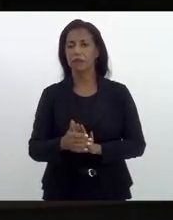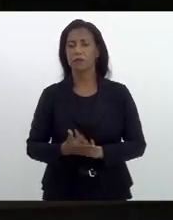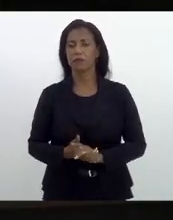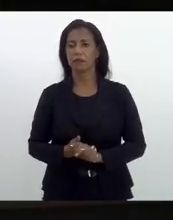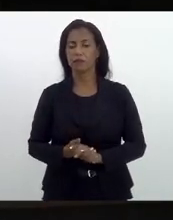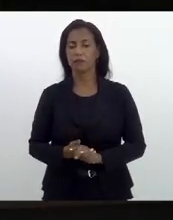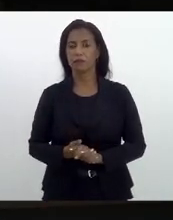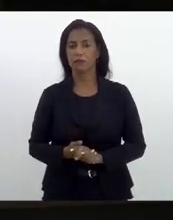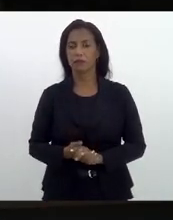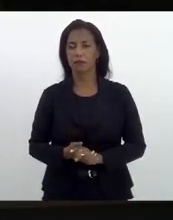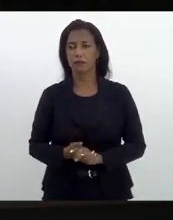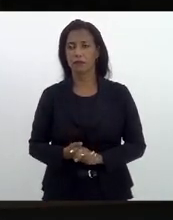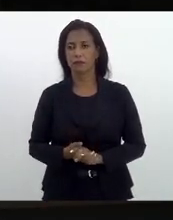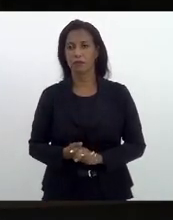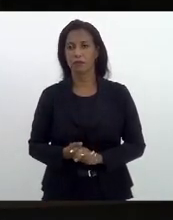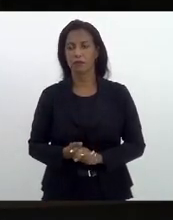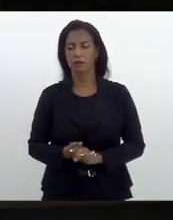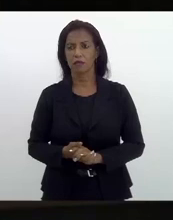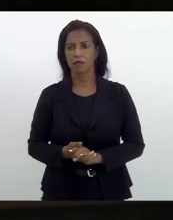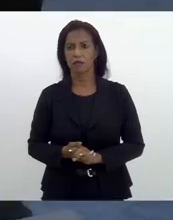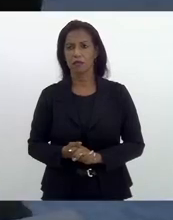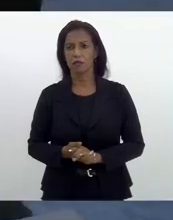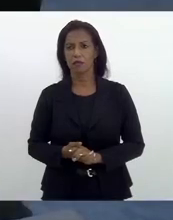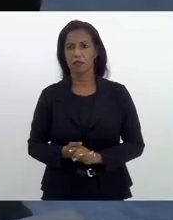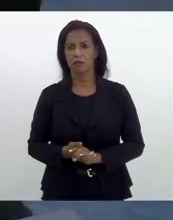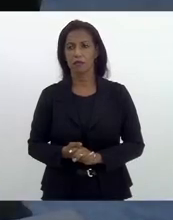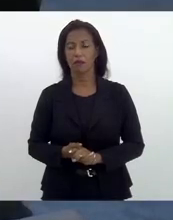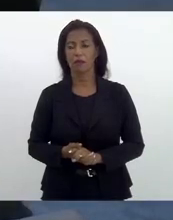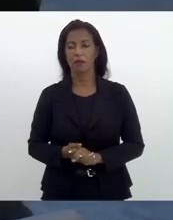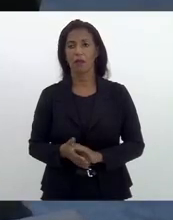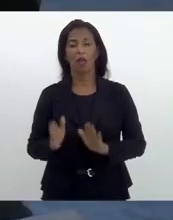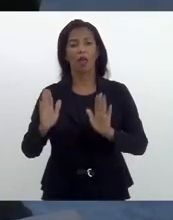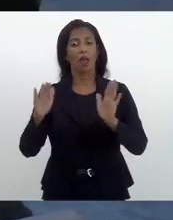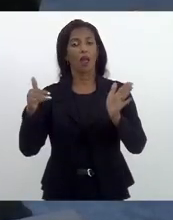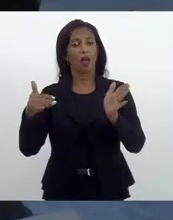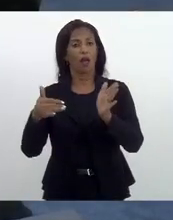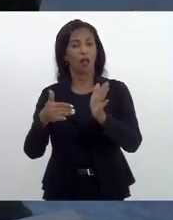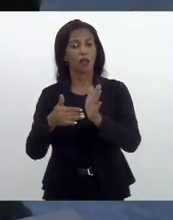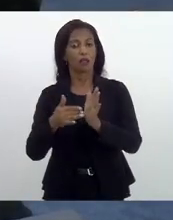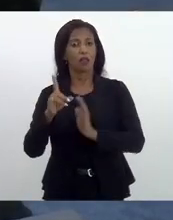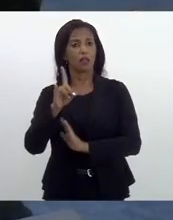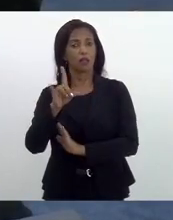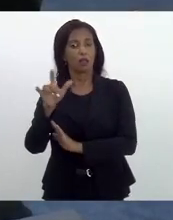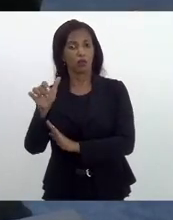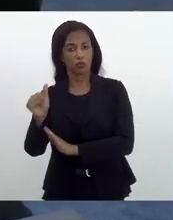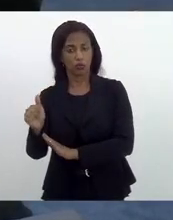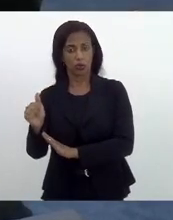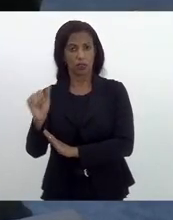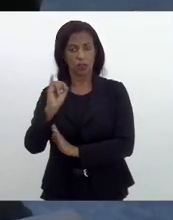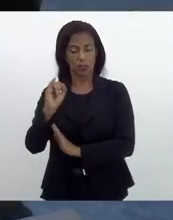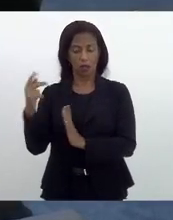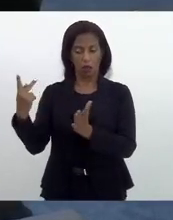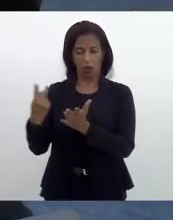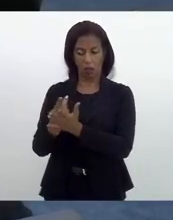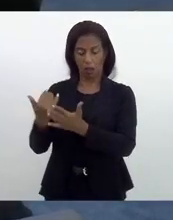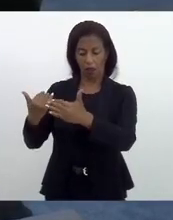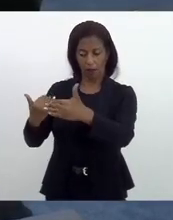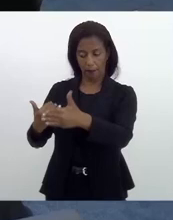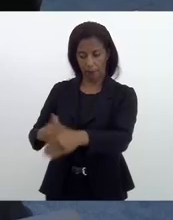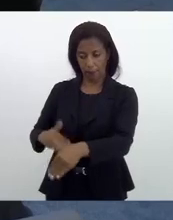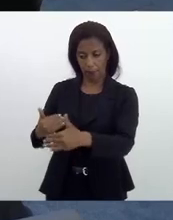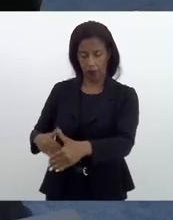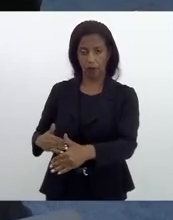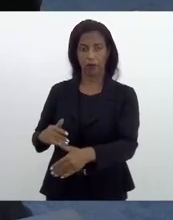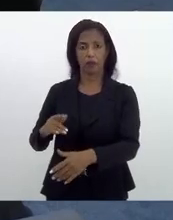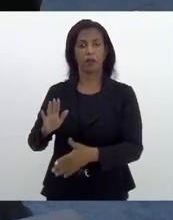presidente. Eu entendi, na reunião da semana passada, ficou combinado. a homologação, o dia 31 de dezembro. prova sendo realizada antes, mesmo que a homologação se